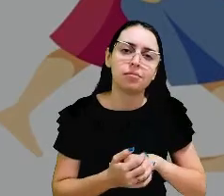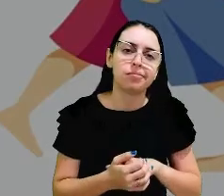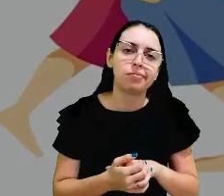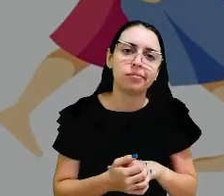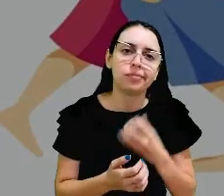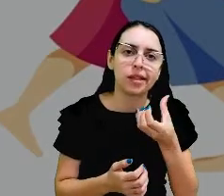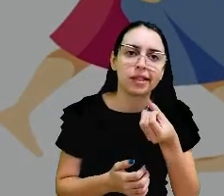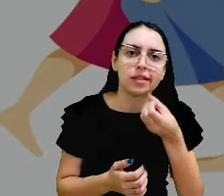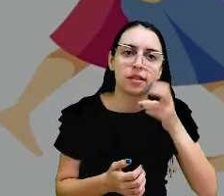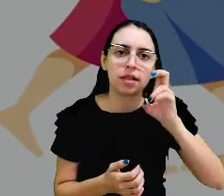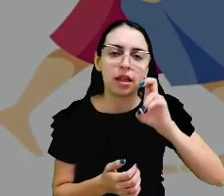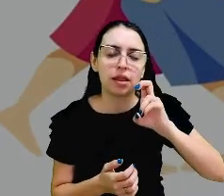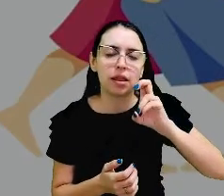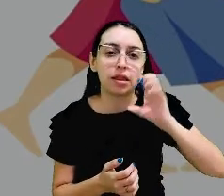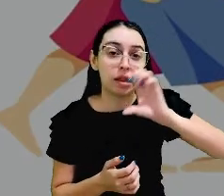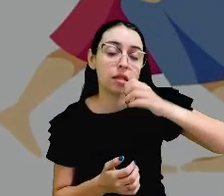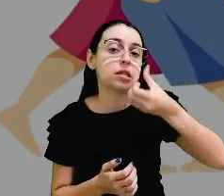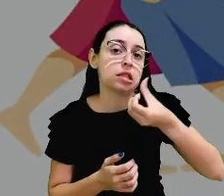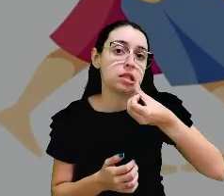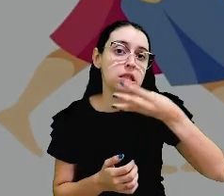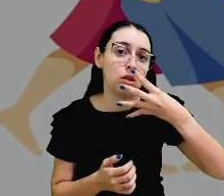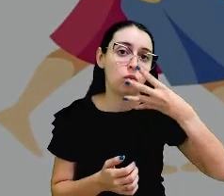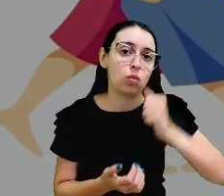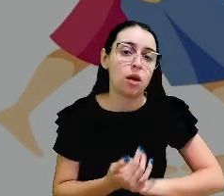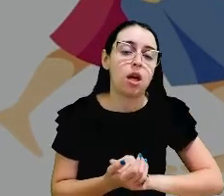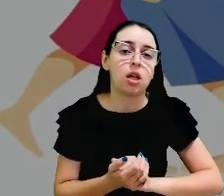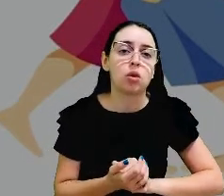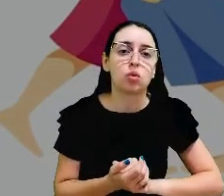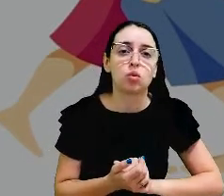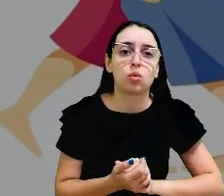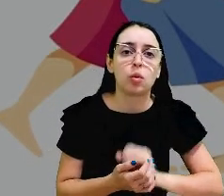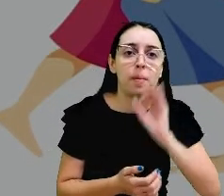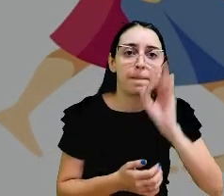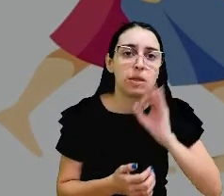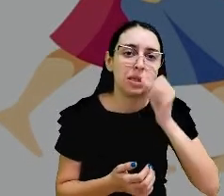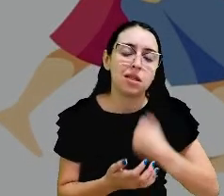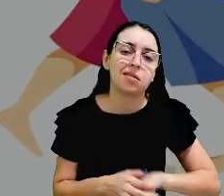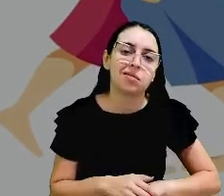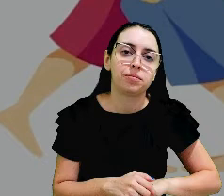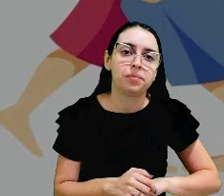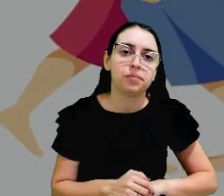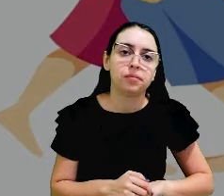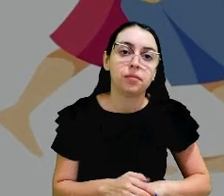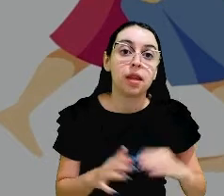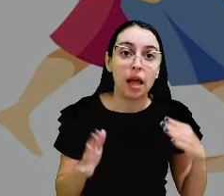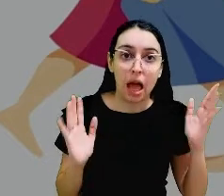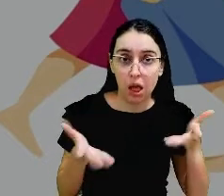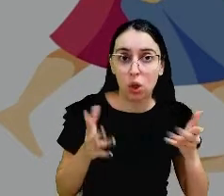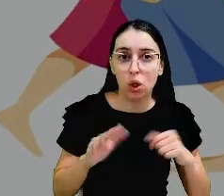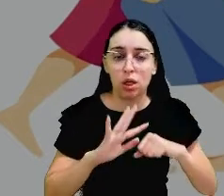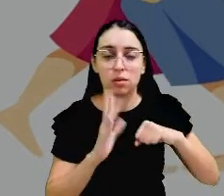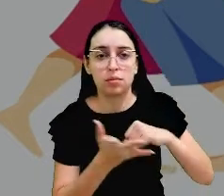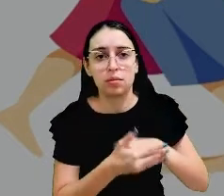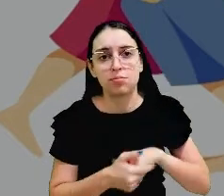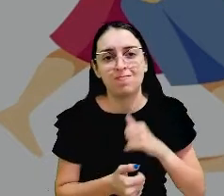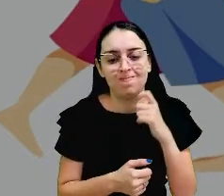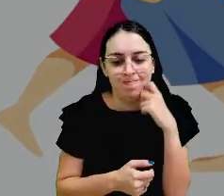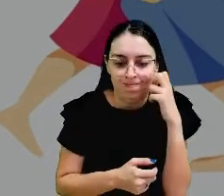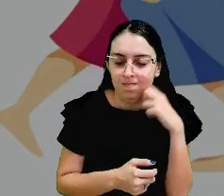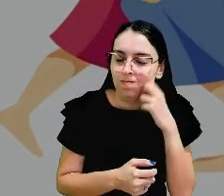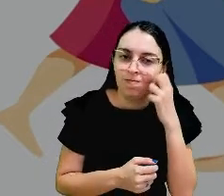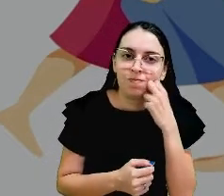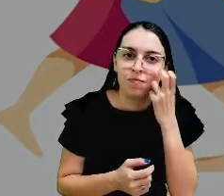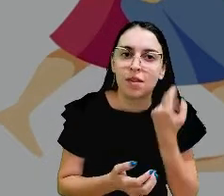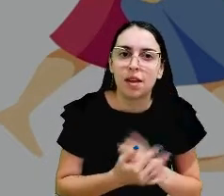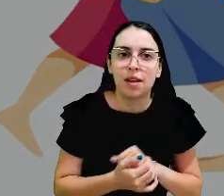em 64 por 100 mil. Então, ainda agora, nesse período de pandemia, é vergonhosa